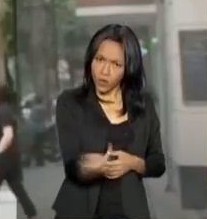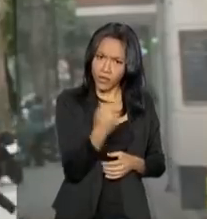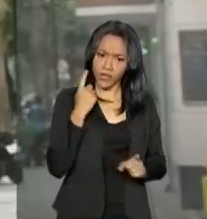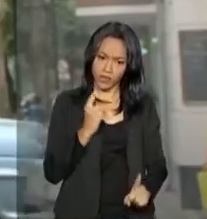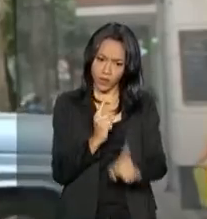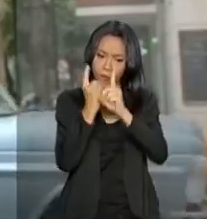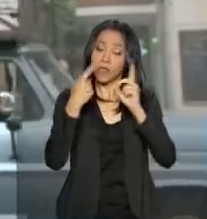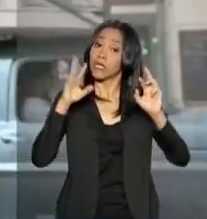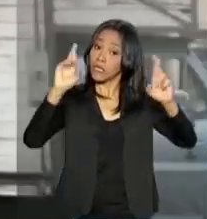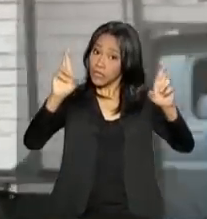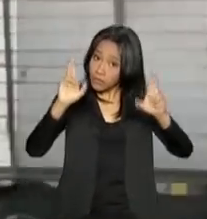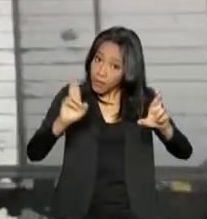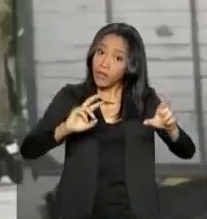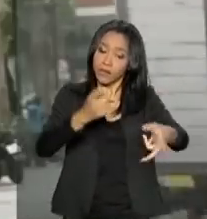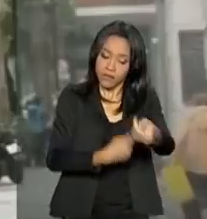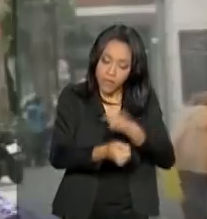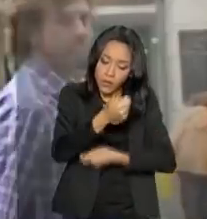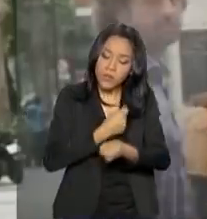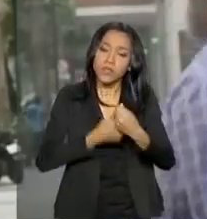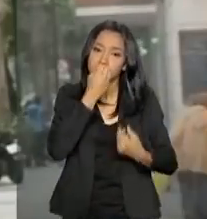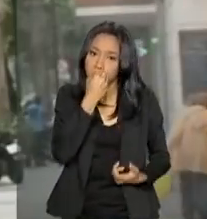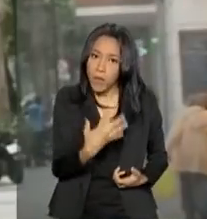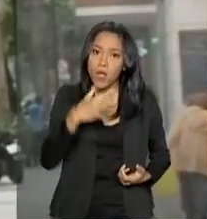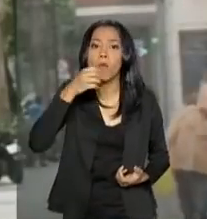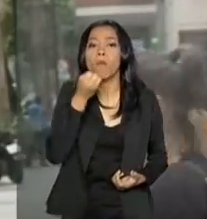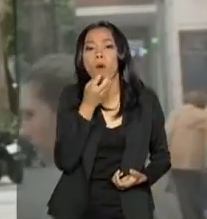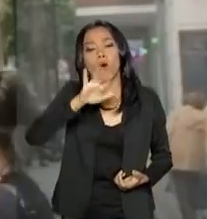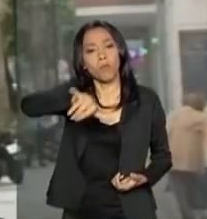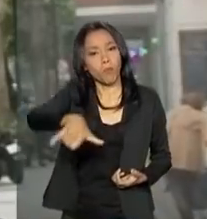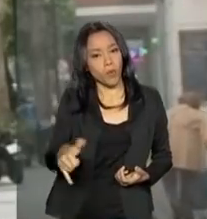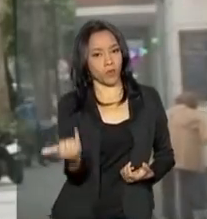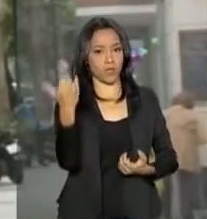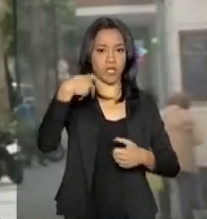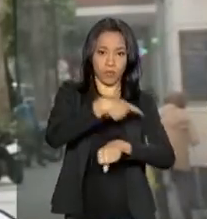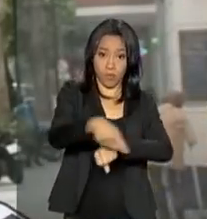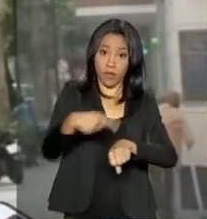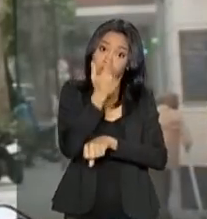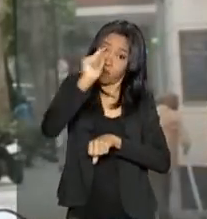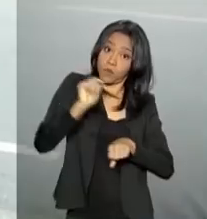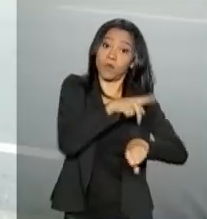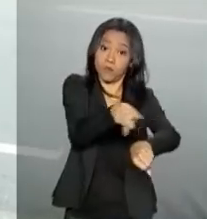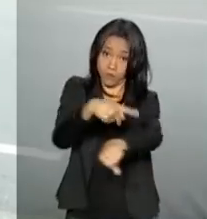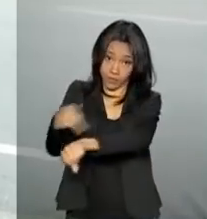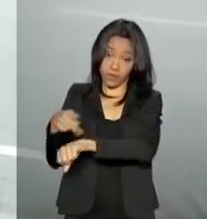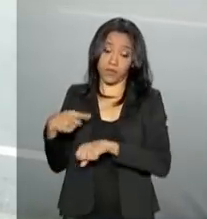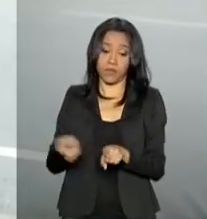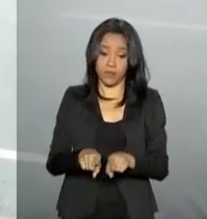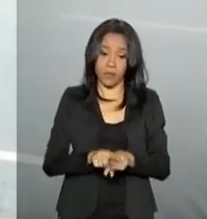e espero que se negocie bem e que surjam boas oportunidades para o país e para as outras